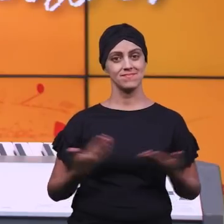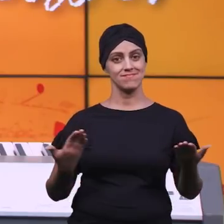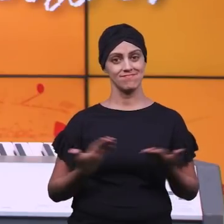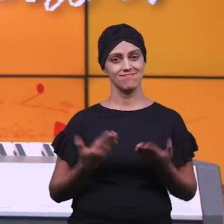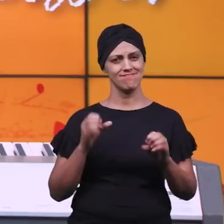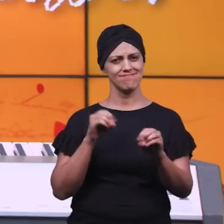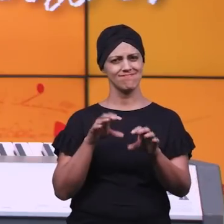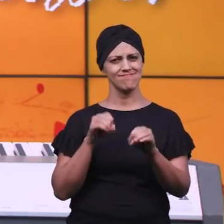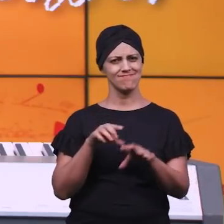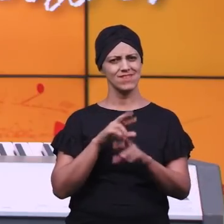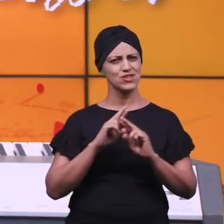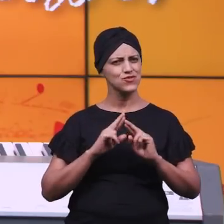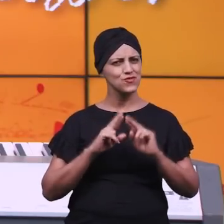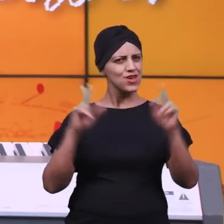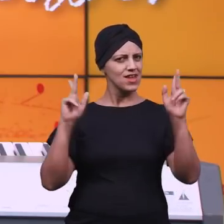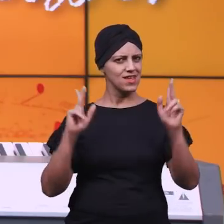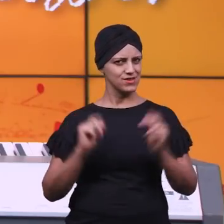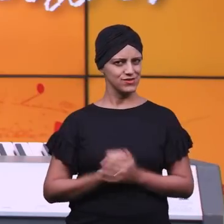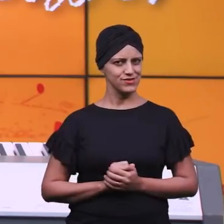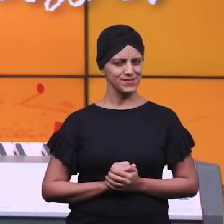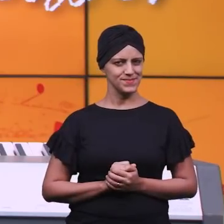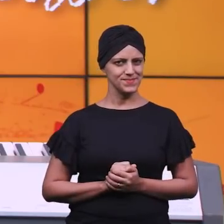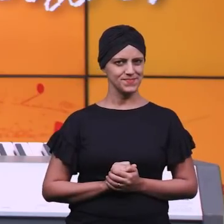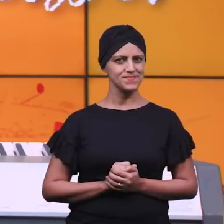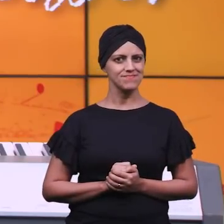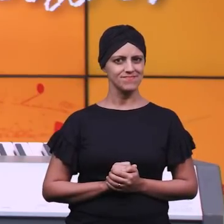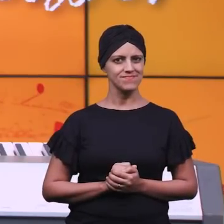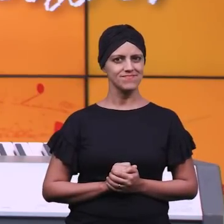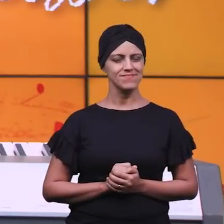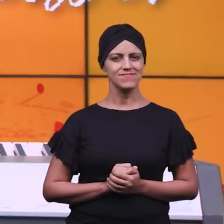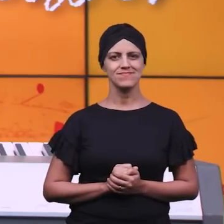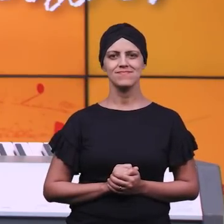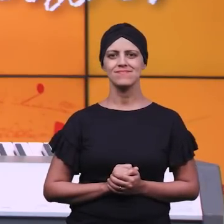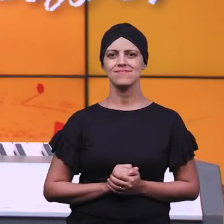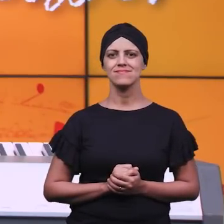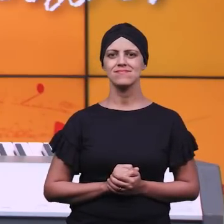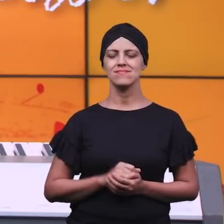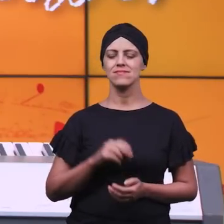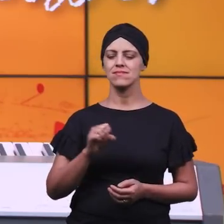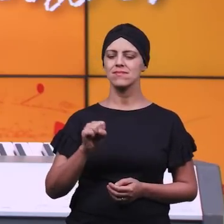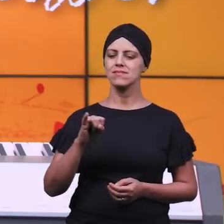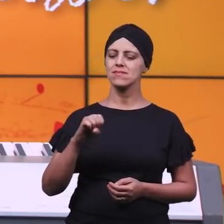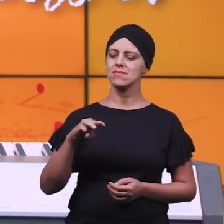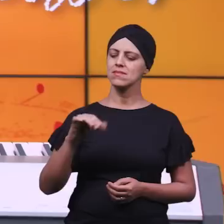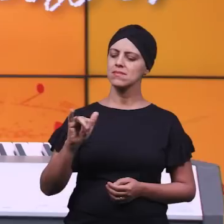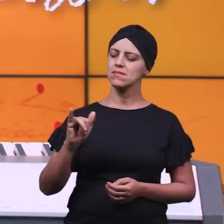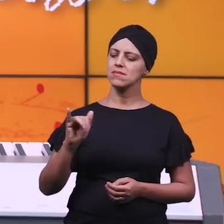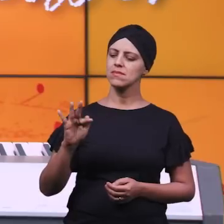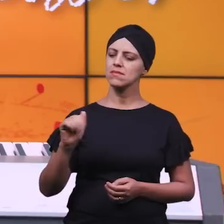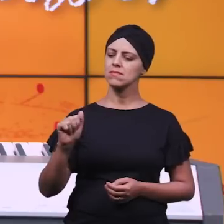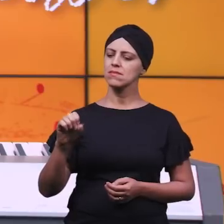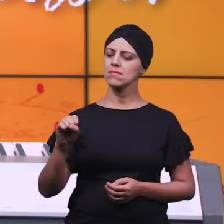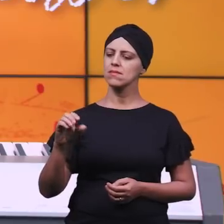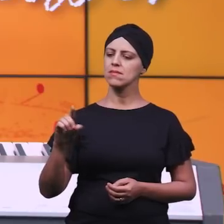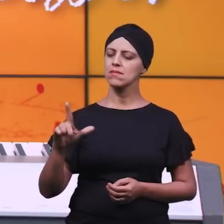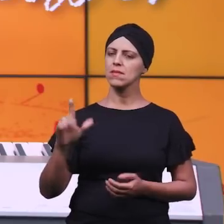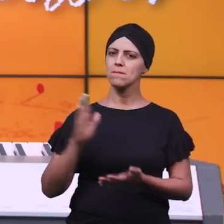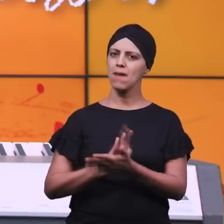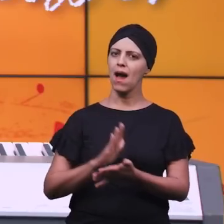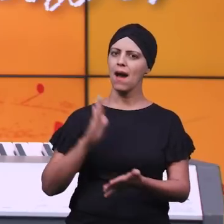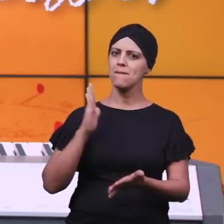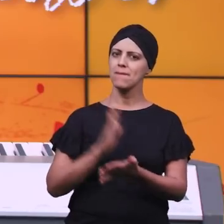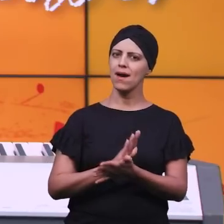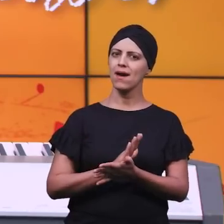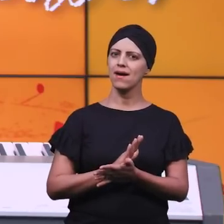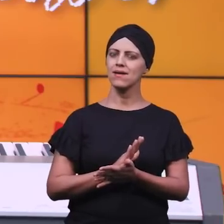Certo? Agora a tia vai ensinar uma coisa diferente. Não é que no ritmo faz assim, si, mi, fá, sol, tá,